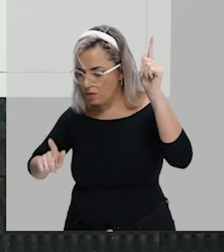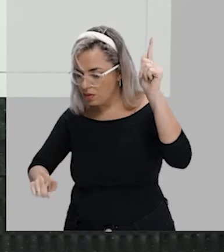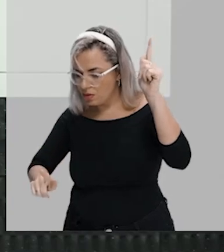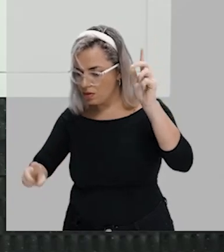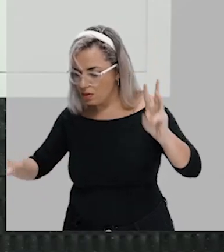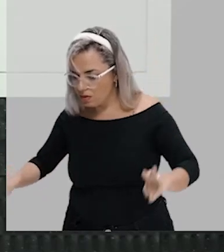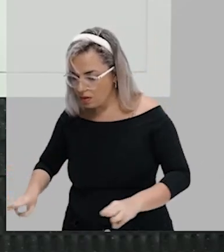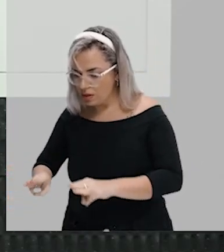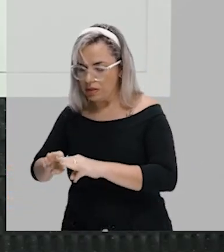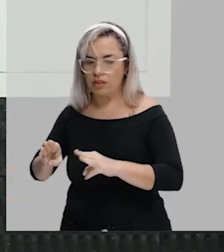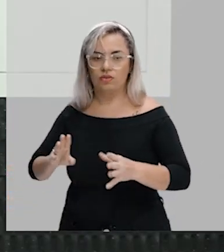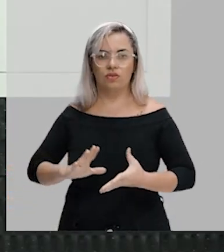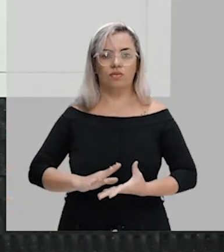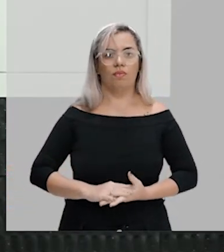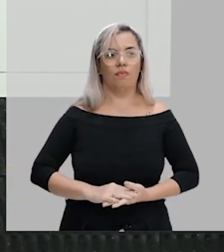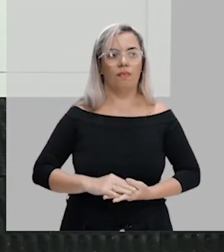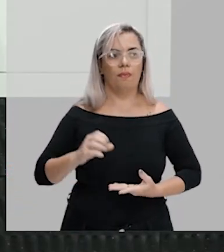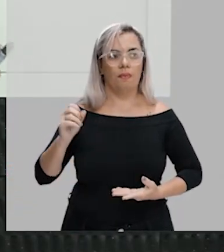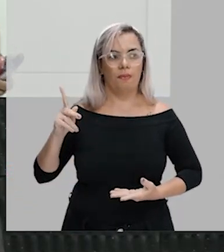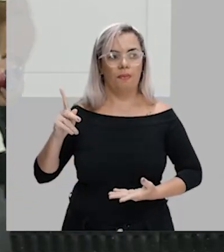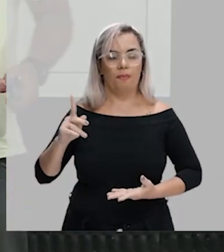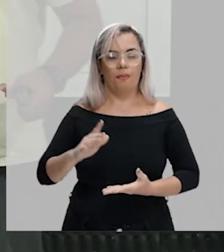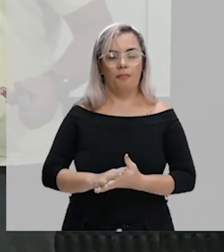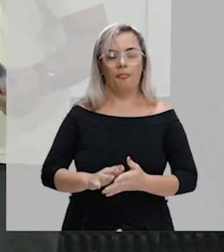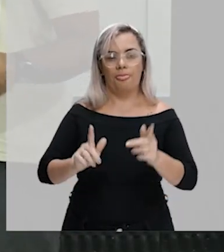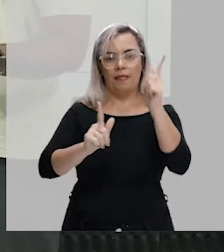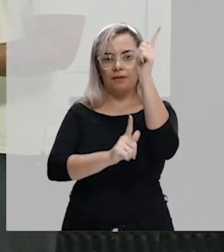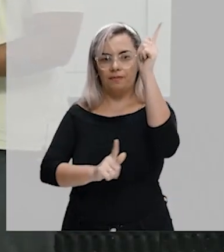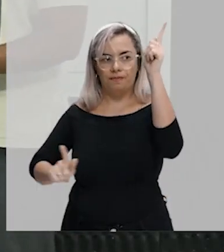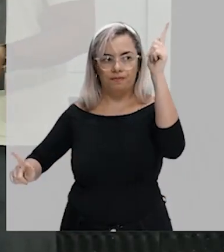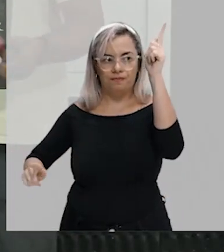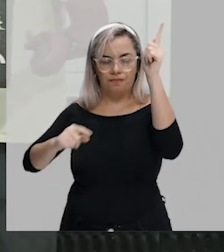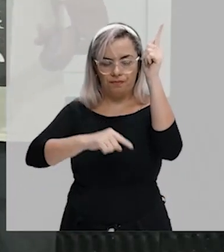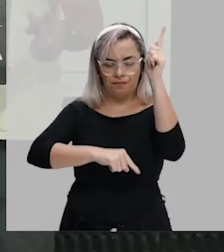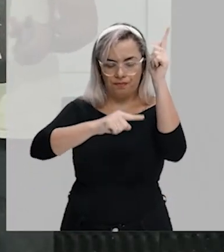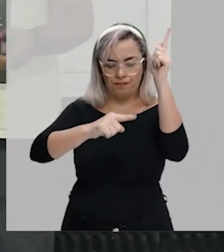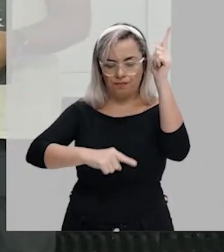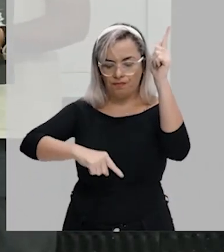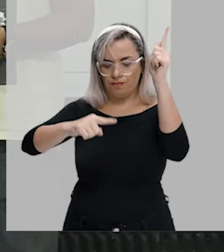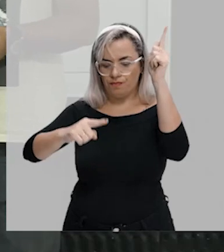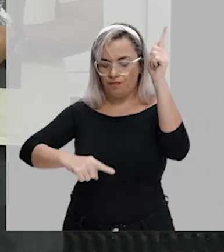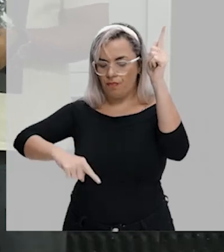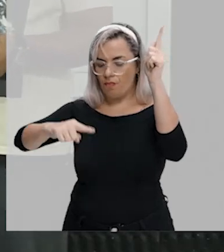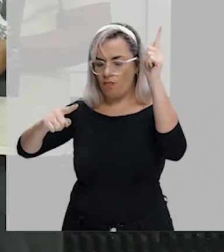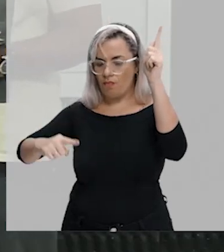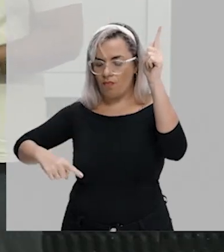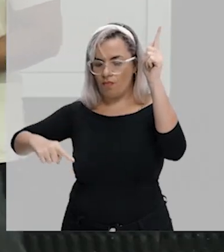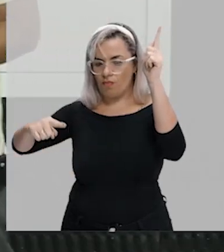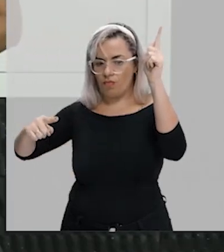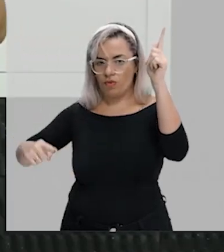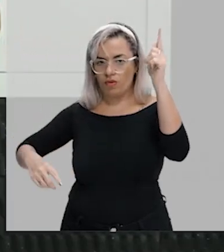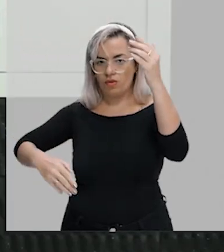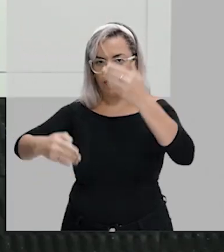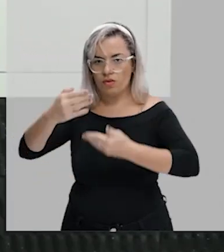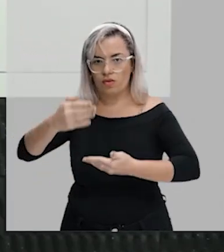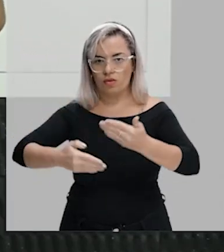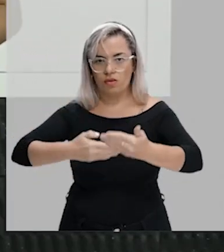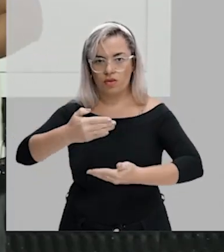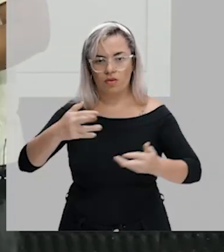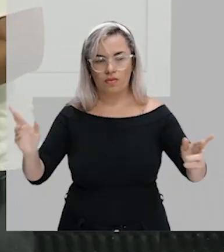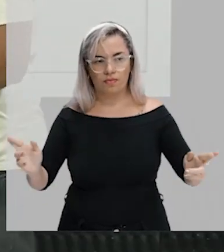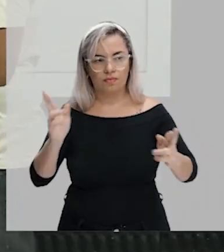eletromagnética. Ok? Então, esses dois campos relacionados, nós temos aí esse